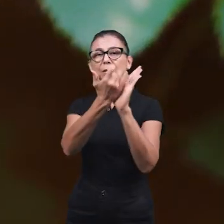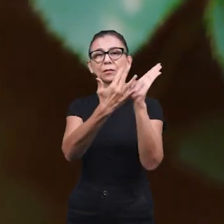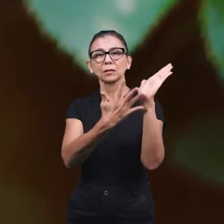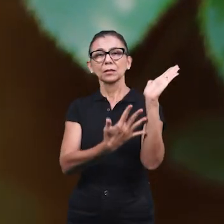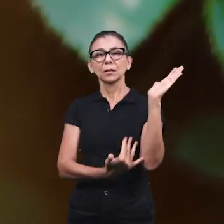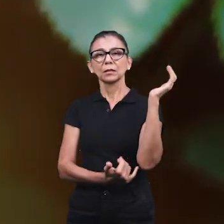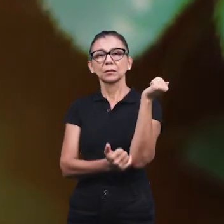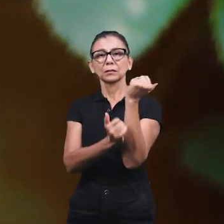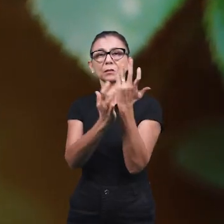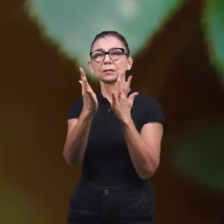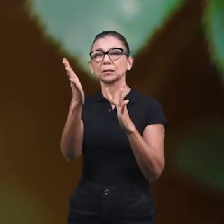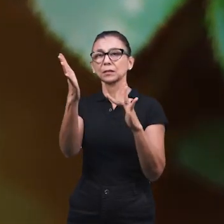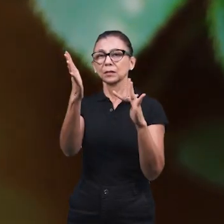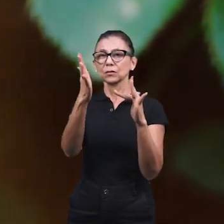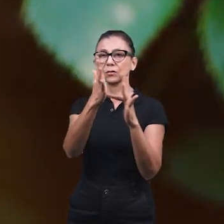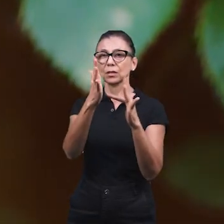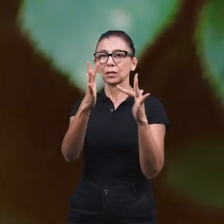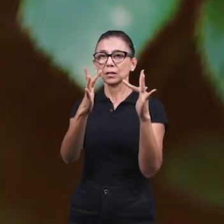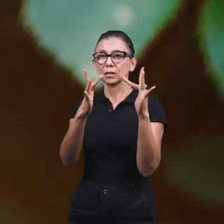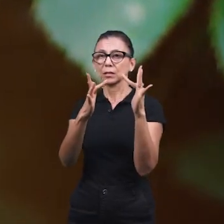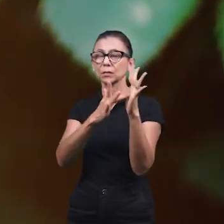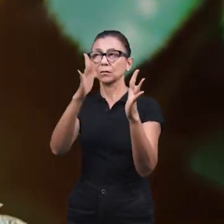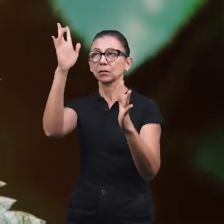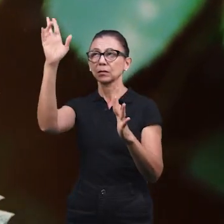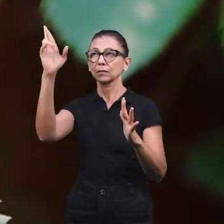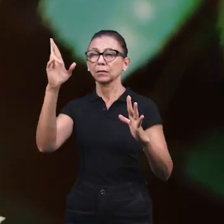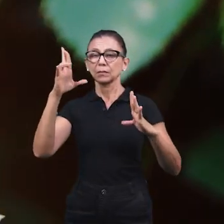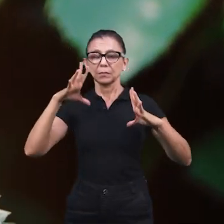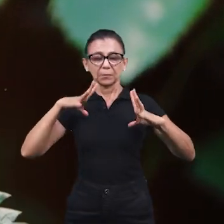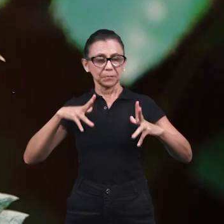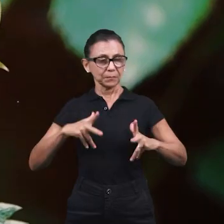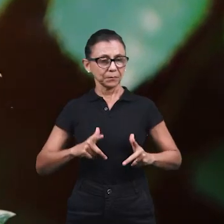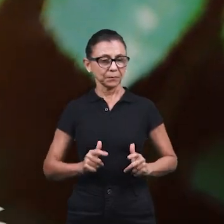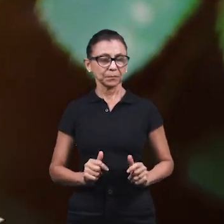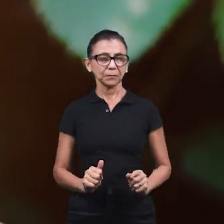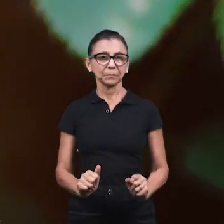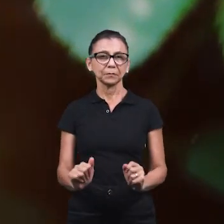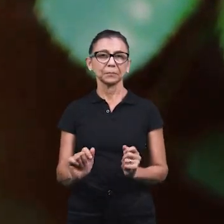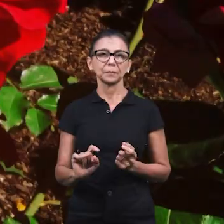derrama do Teu sangue sobre mim.